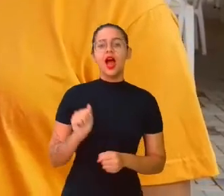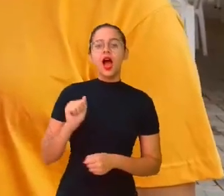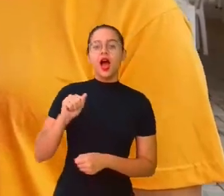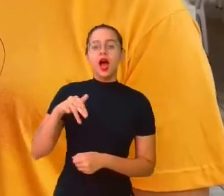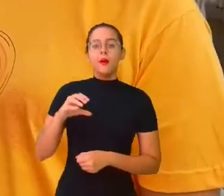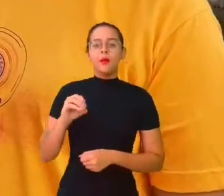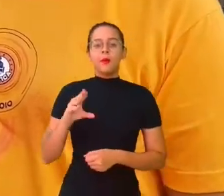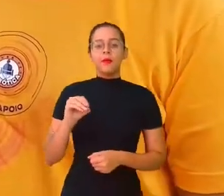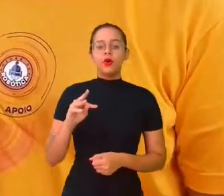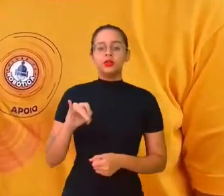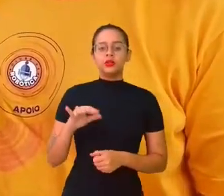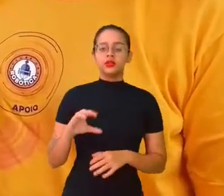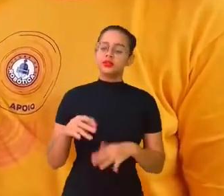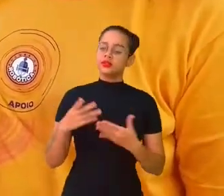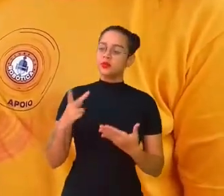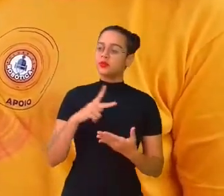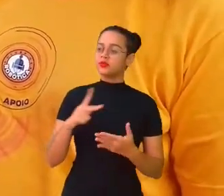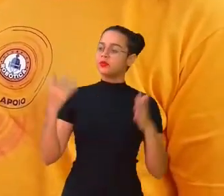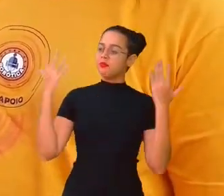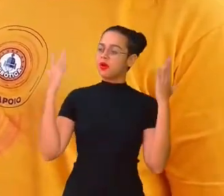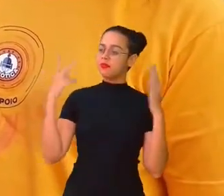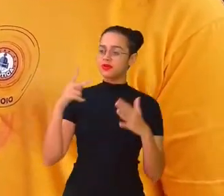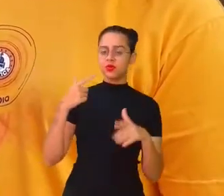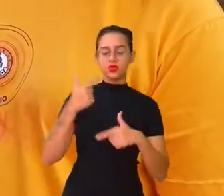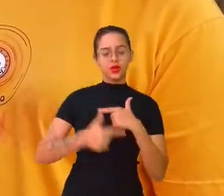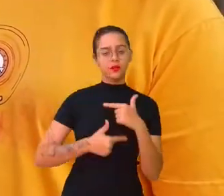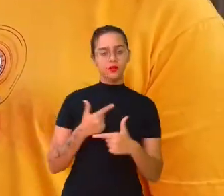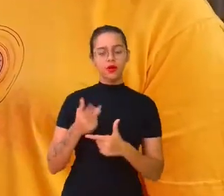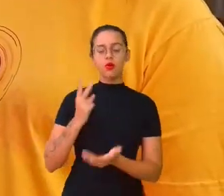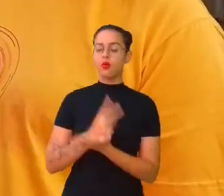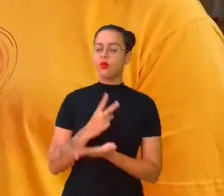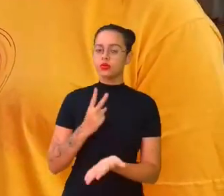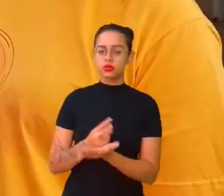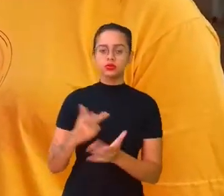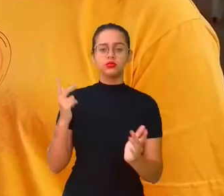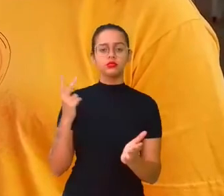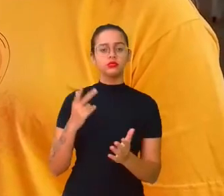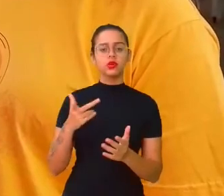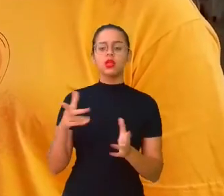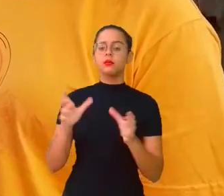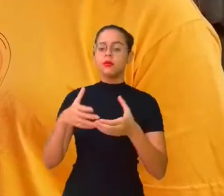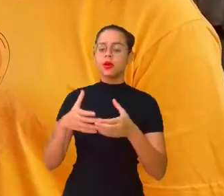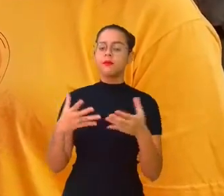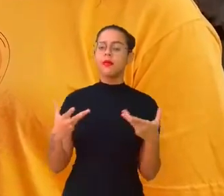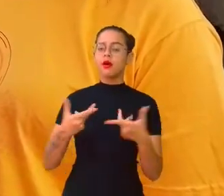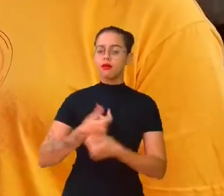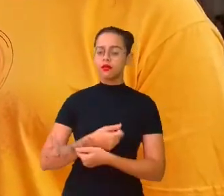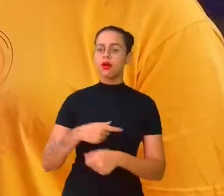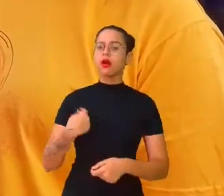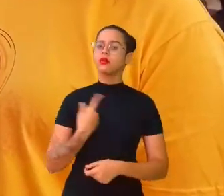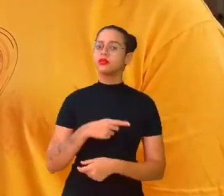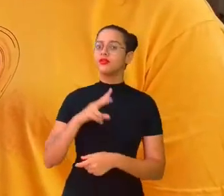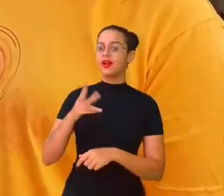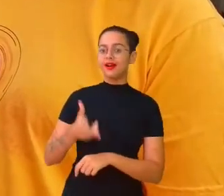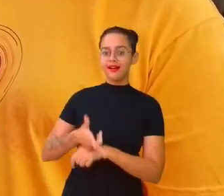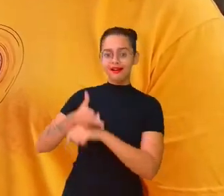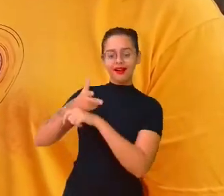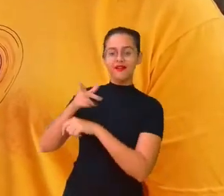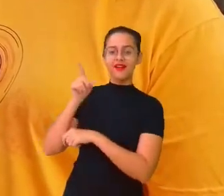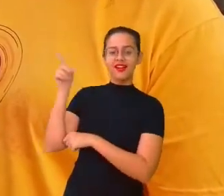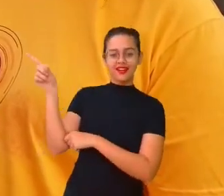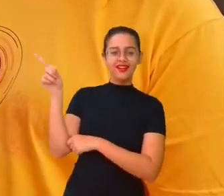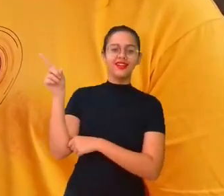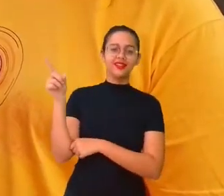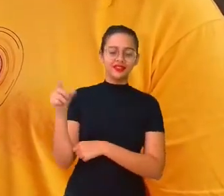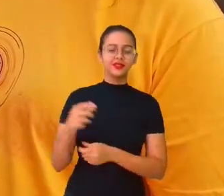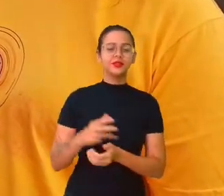Amobótica. Pronto, professora. Parabéns pelo seu trabalho. Continue sempre com essas equipes maravilhosas que a gente vai gravar elas ali